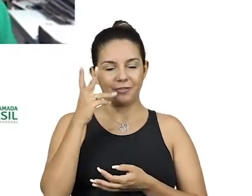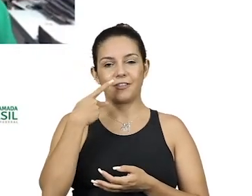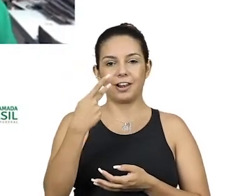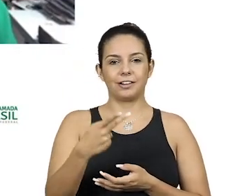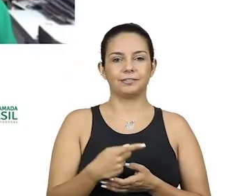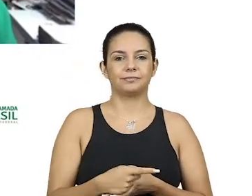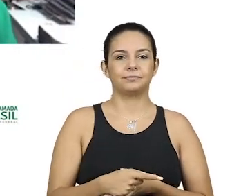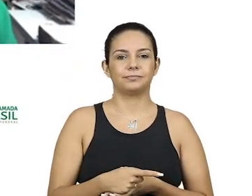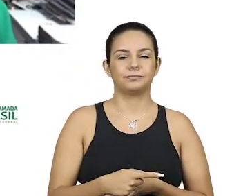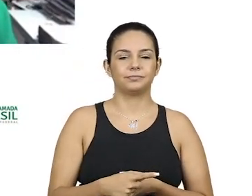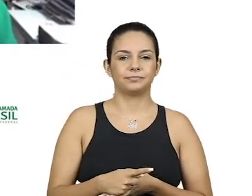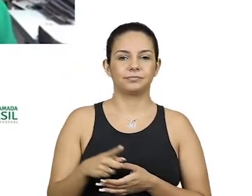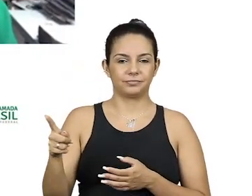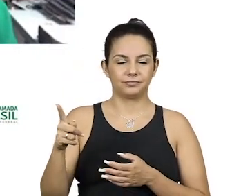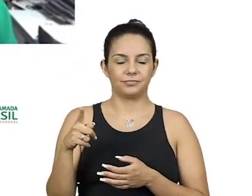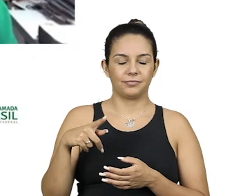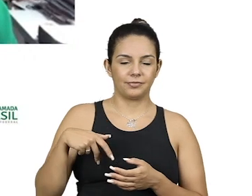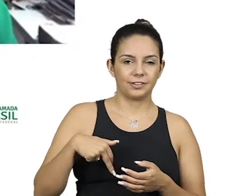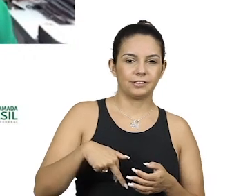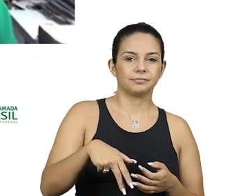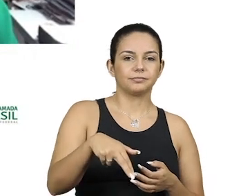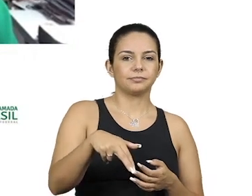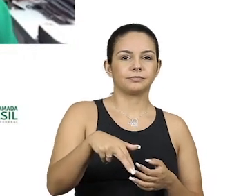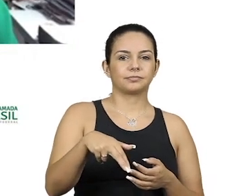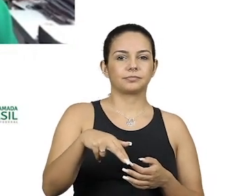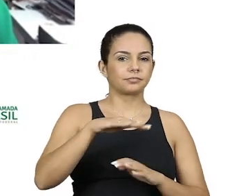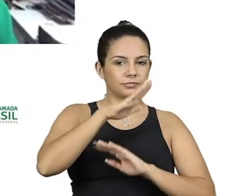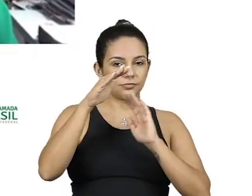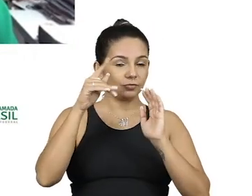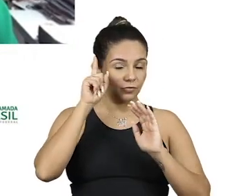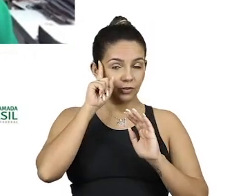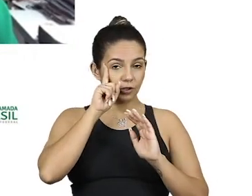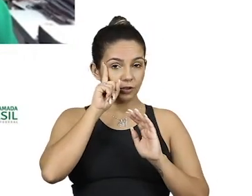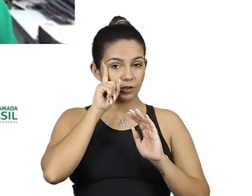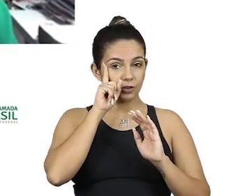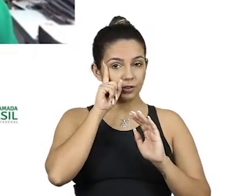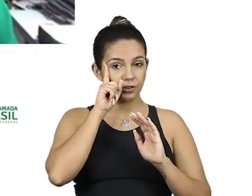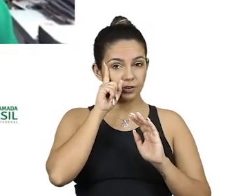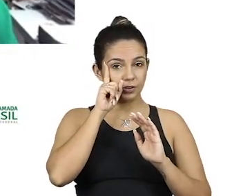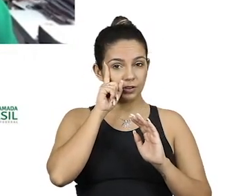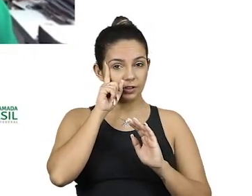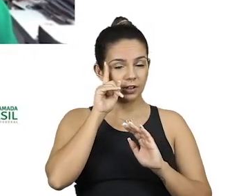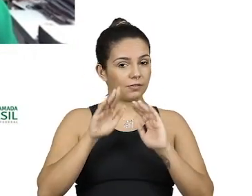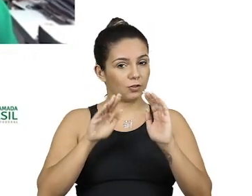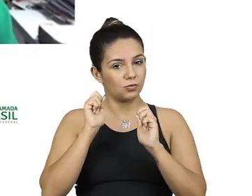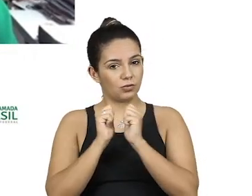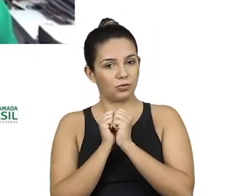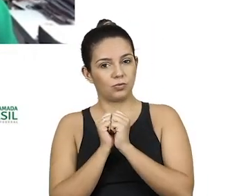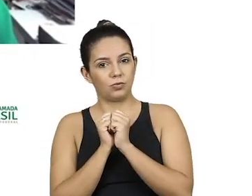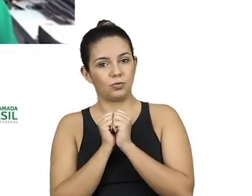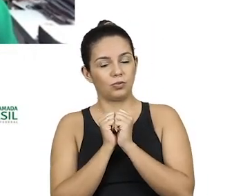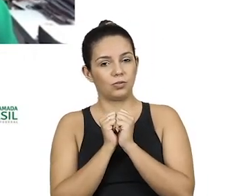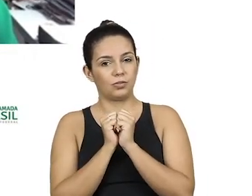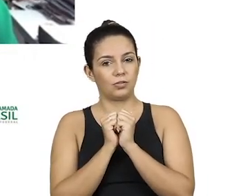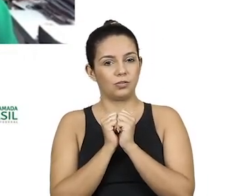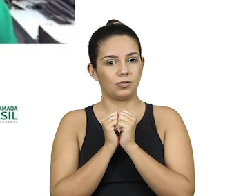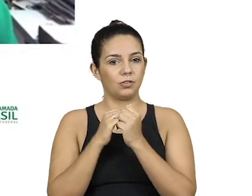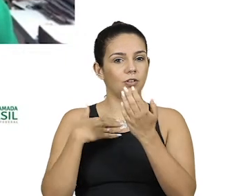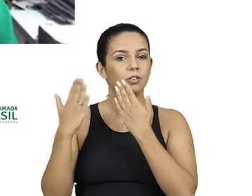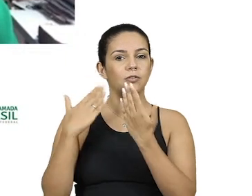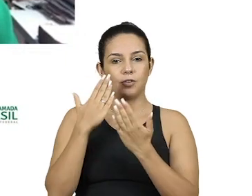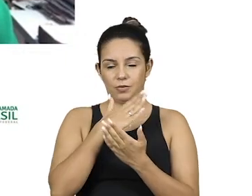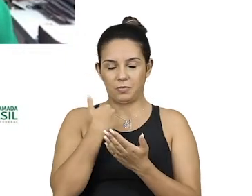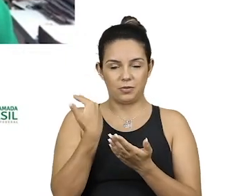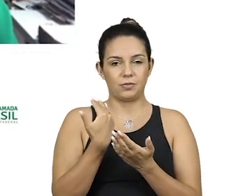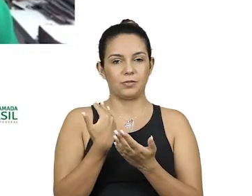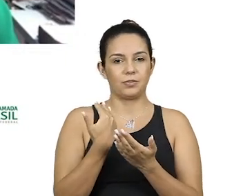que ela anda todos os dias, mais vezes por dia, converso com a